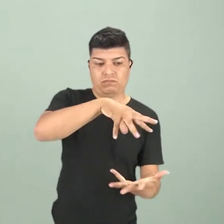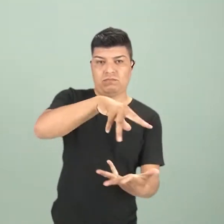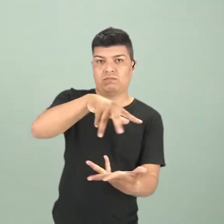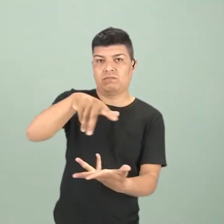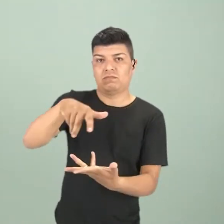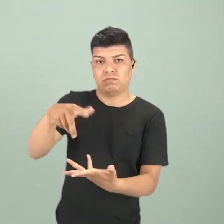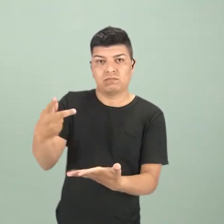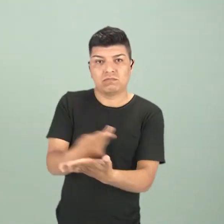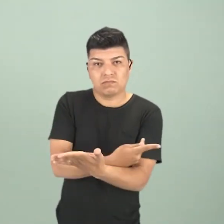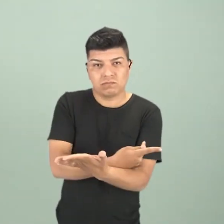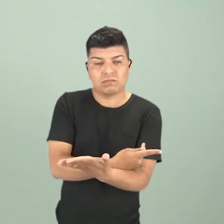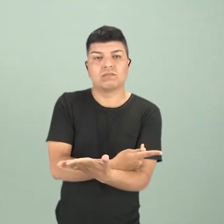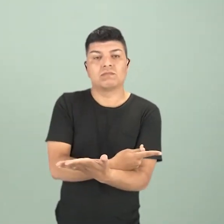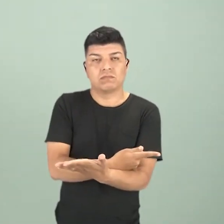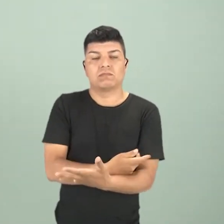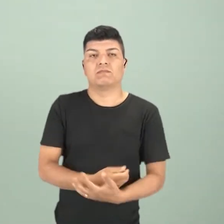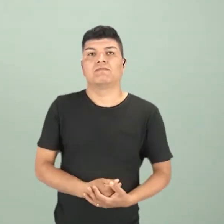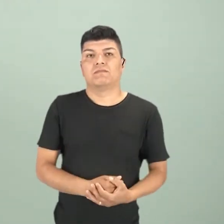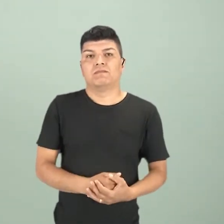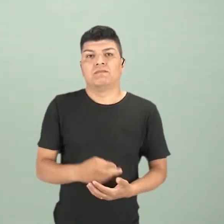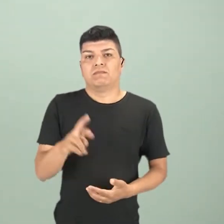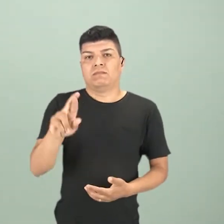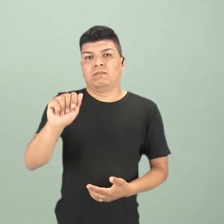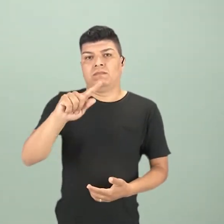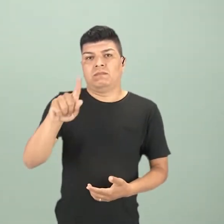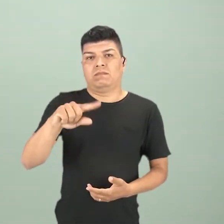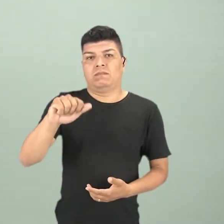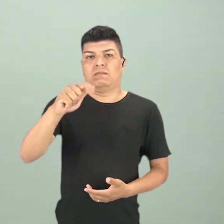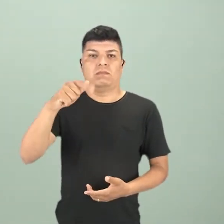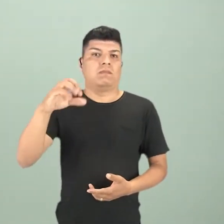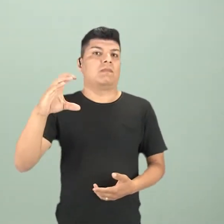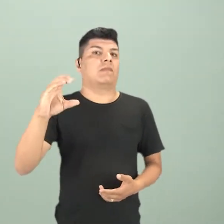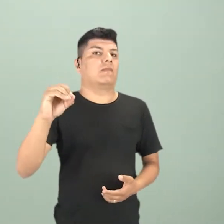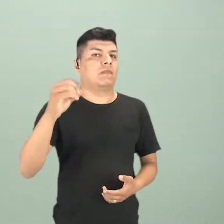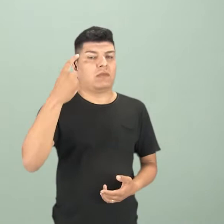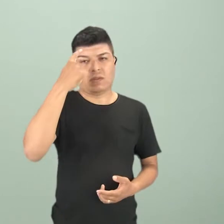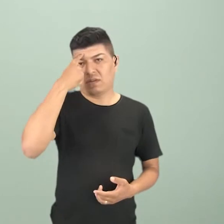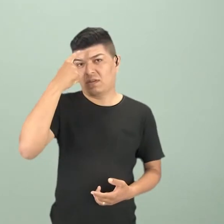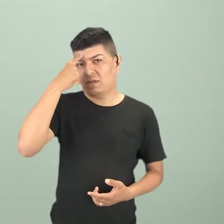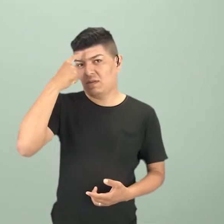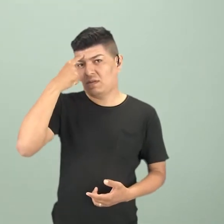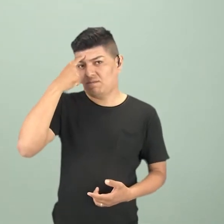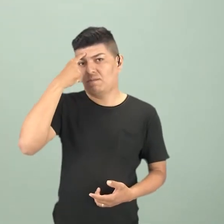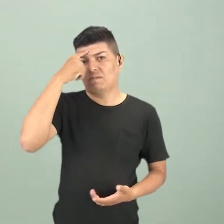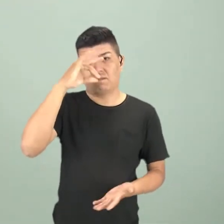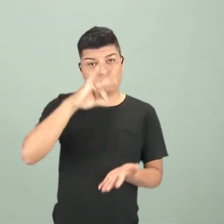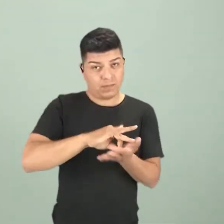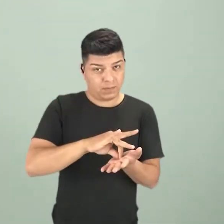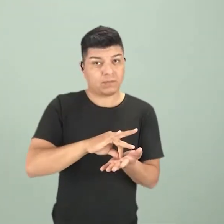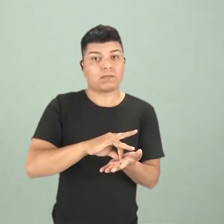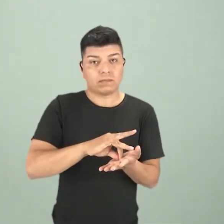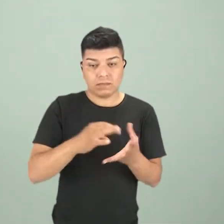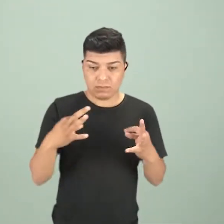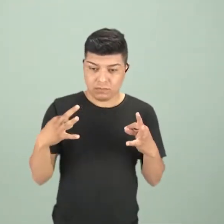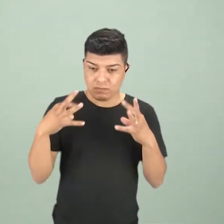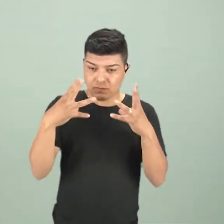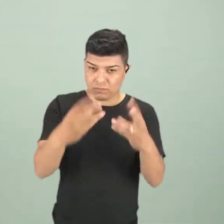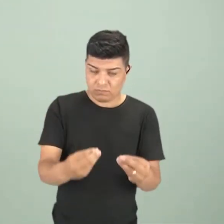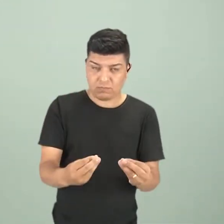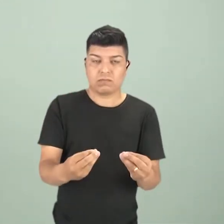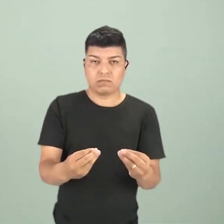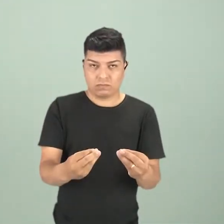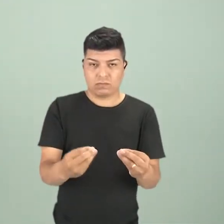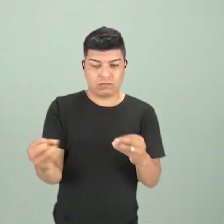Fique bem claro. Agora, a razão toma lugar, o pensamento racional e tudo o que vem com ele,